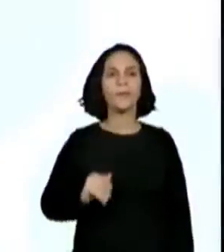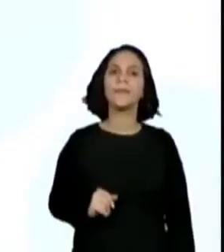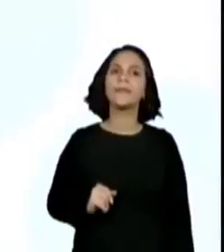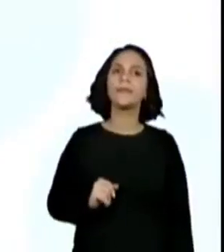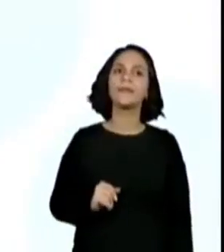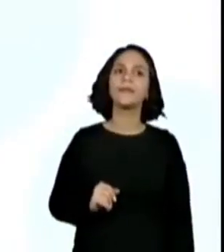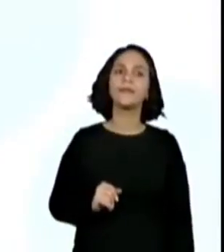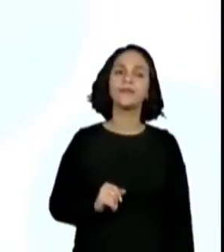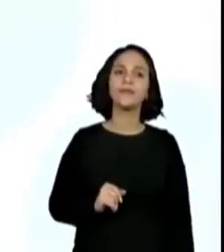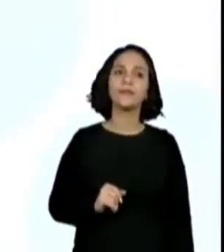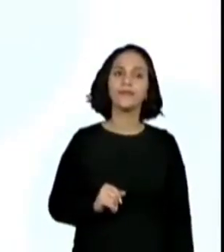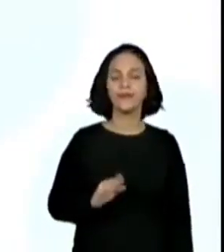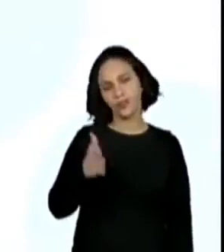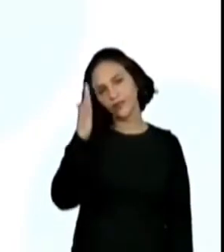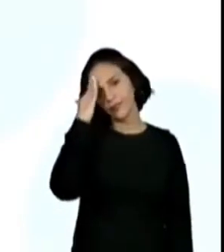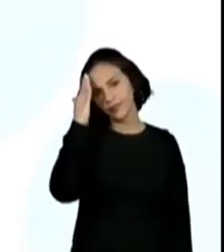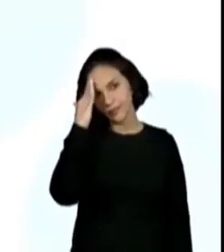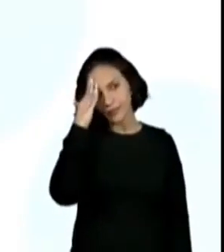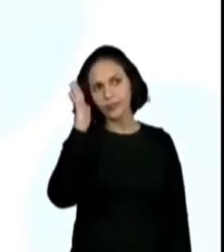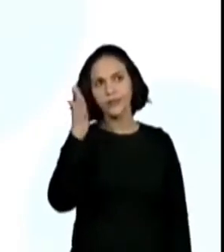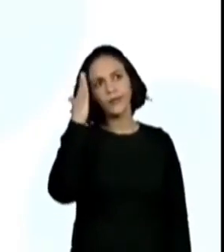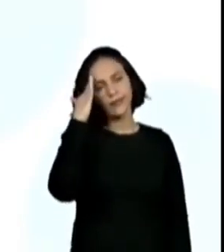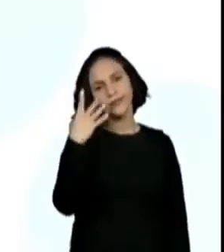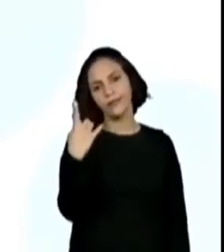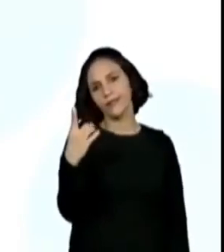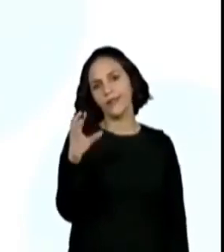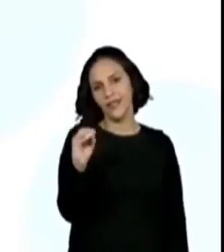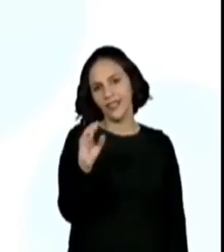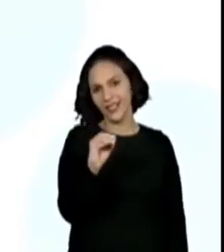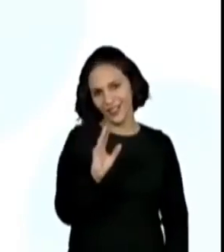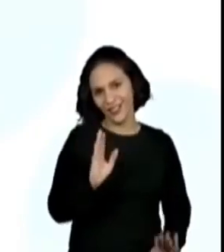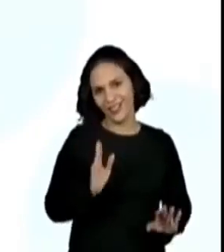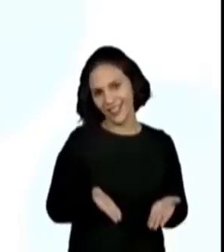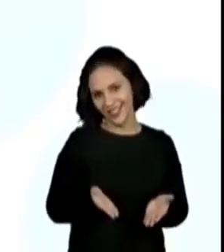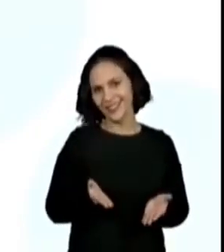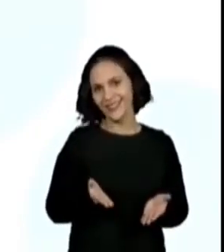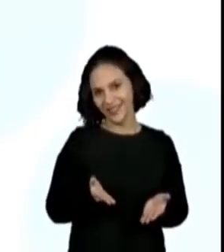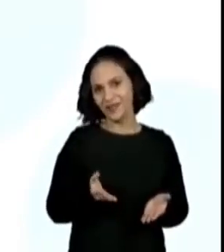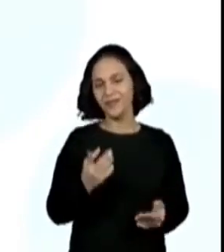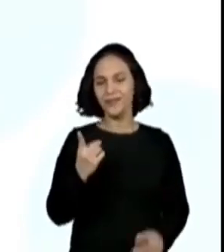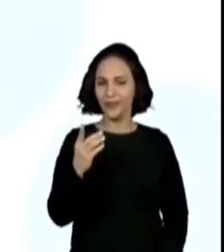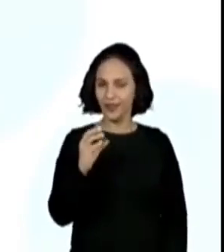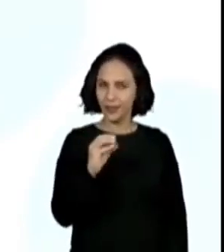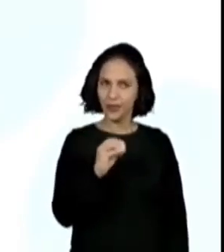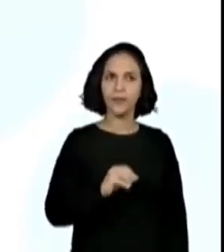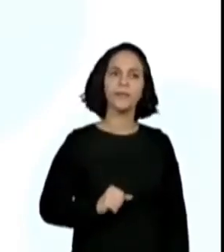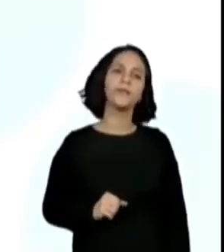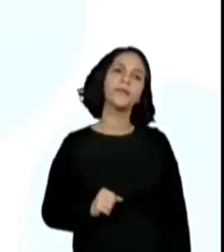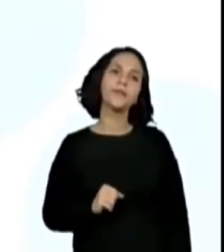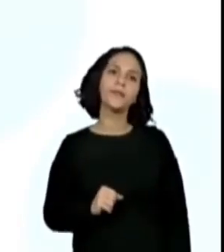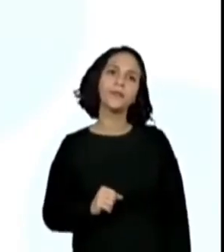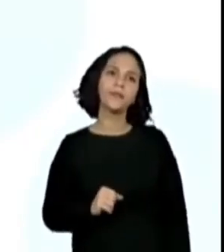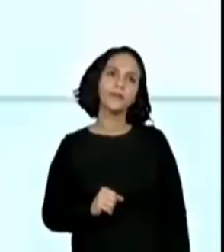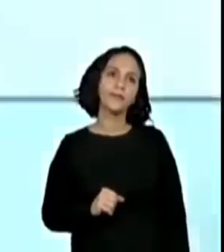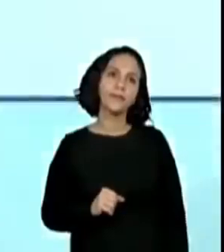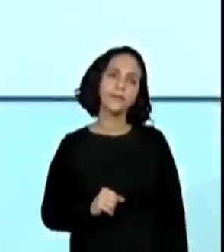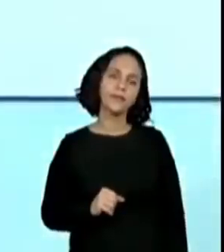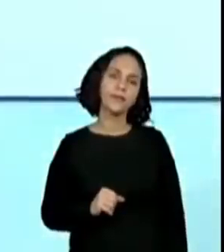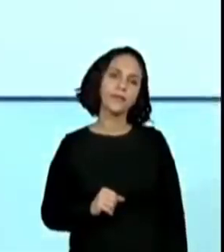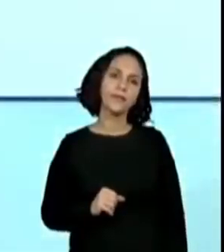aqui aqui vocês já estão cansados de saber que 30 + 70 iG